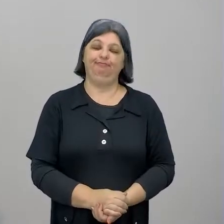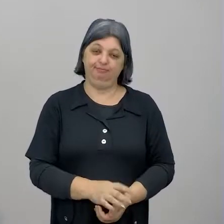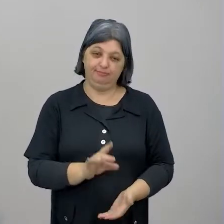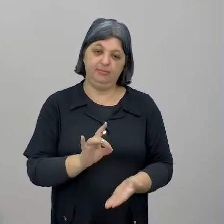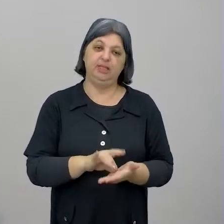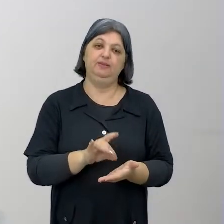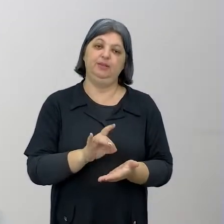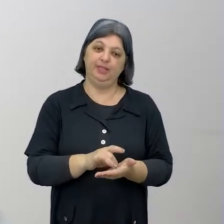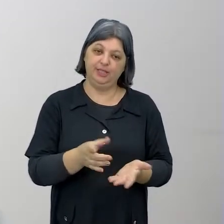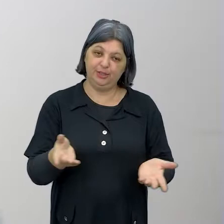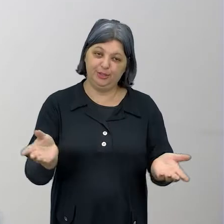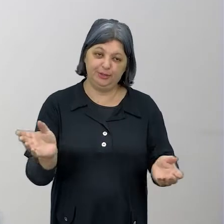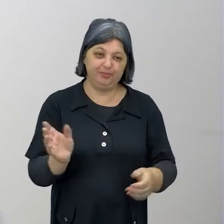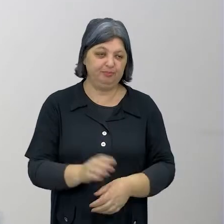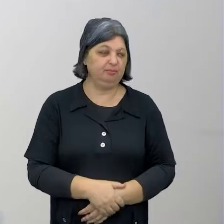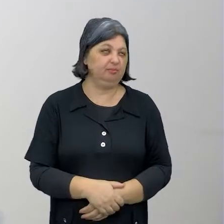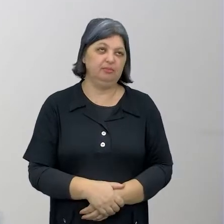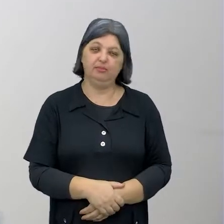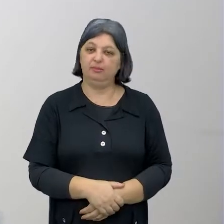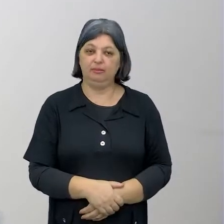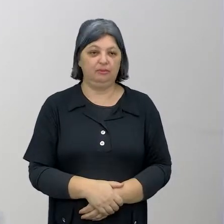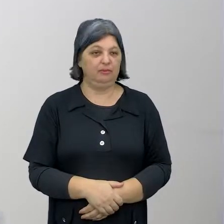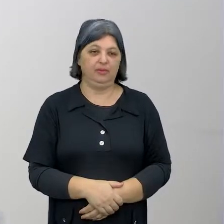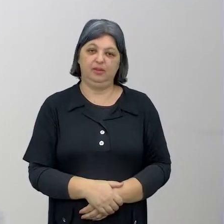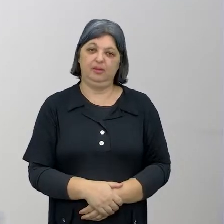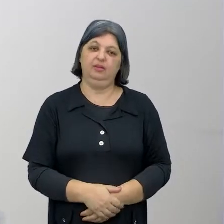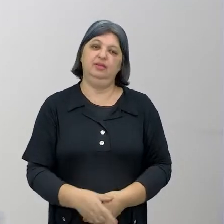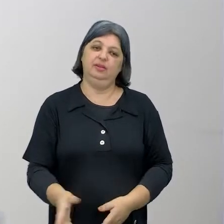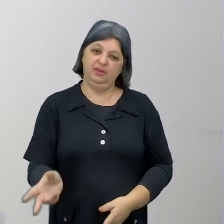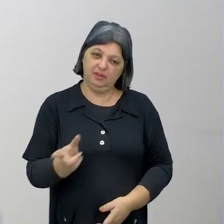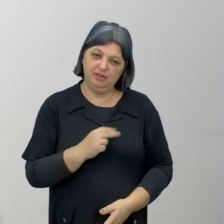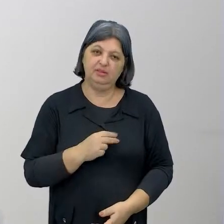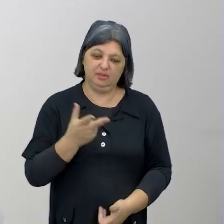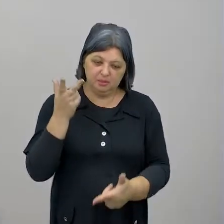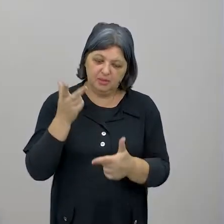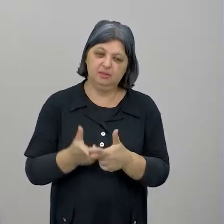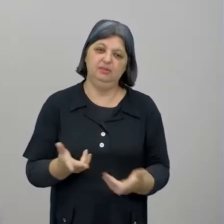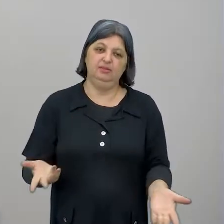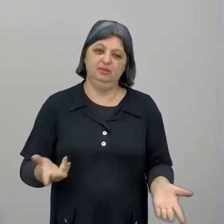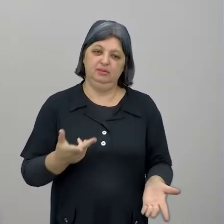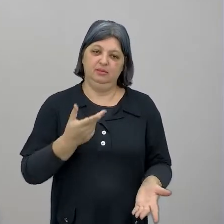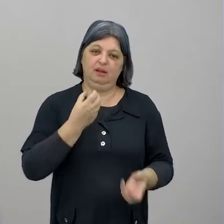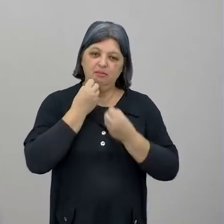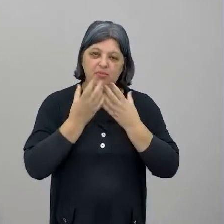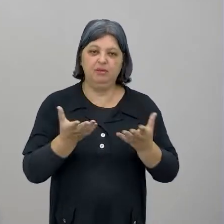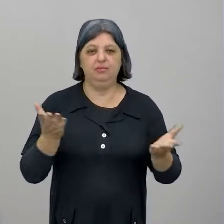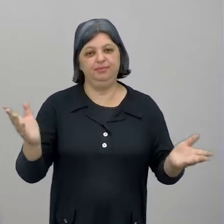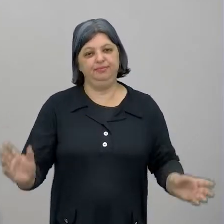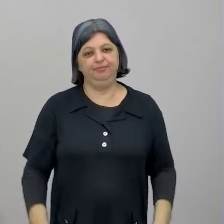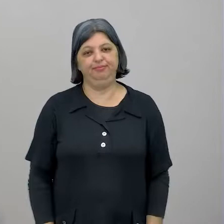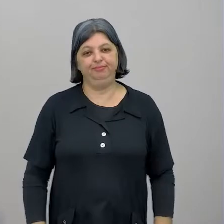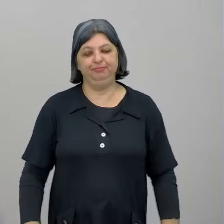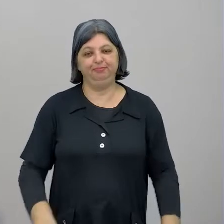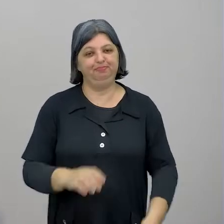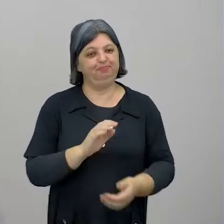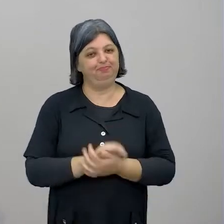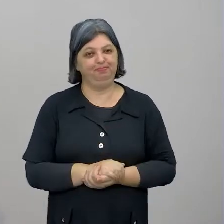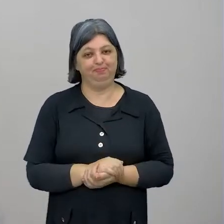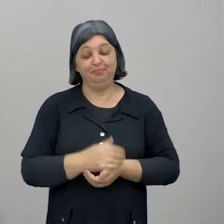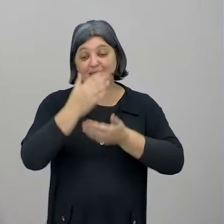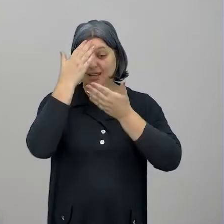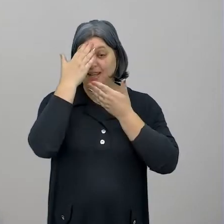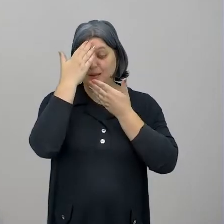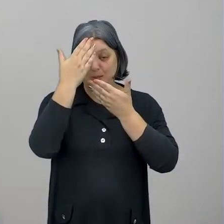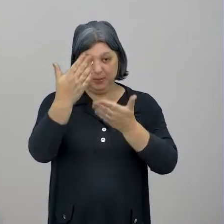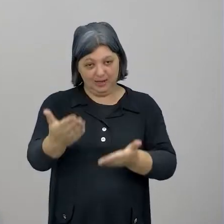Exatamente. Não! Os produtos acaguetaram, então. Caguetaram total, viu? Então, olha só, pessoal, muito